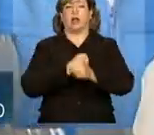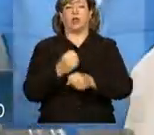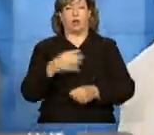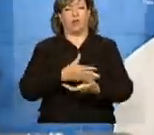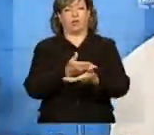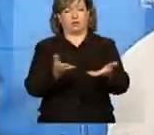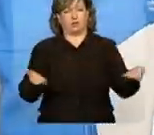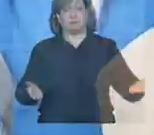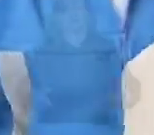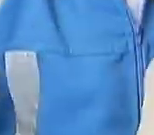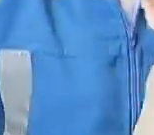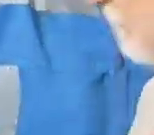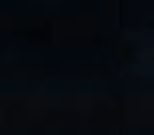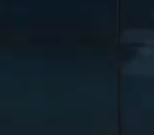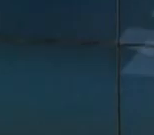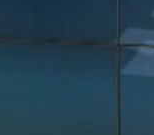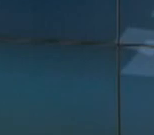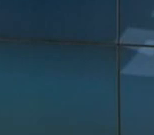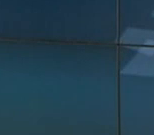viu?